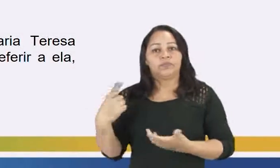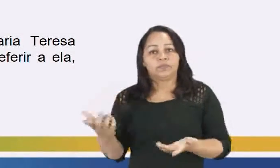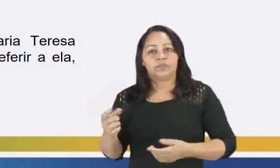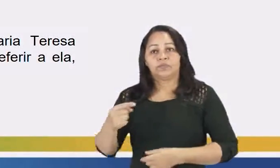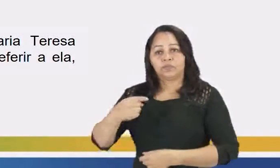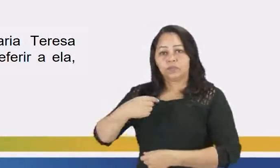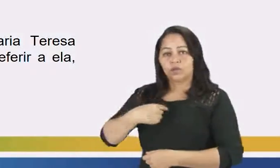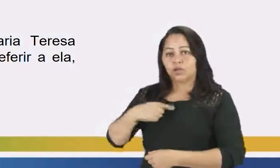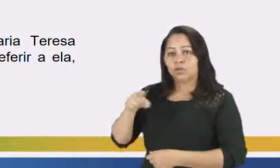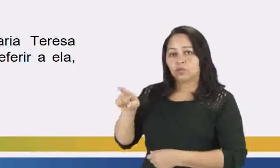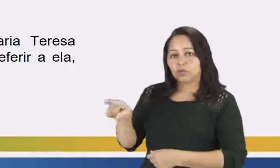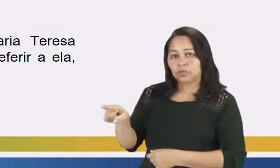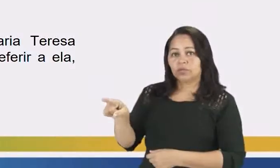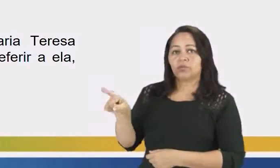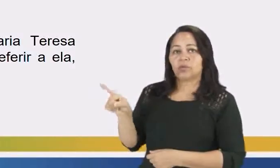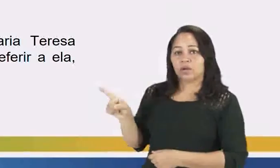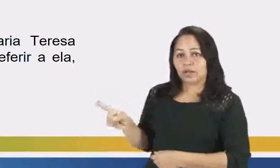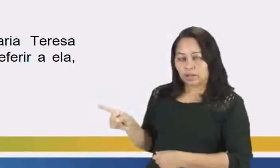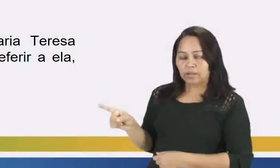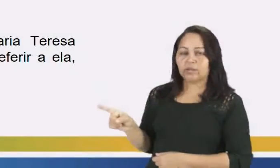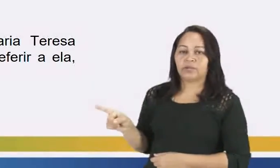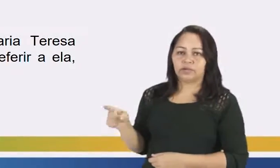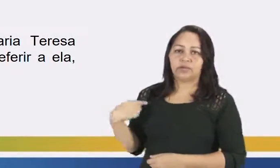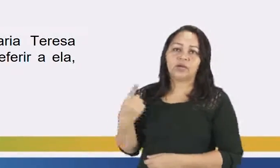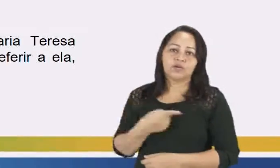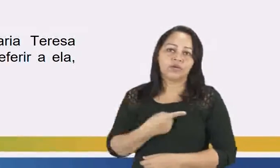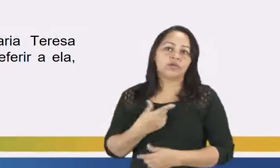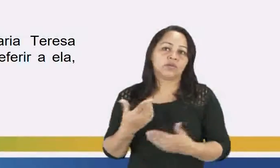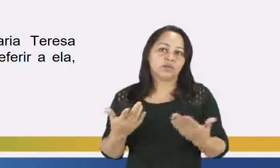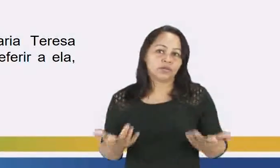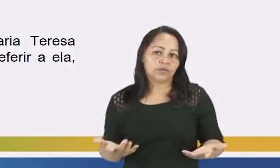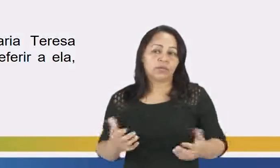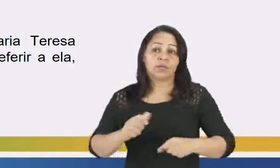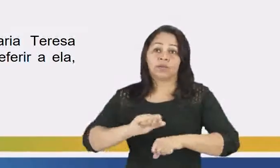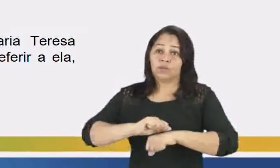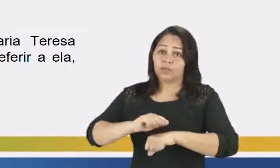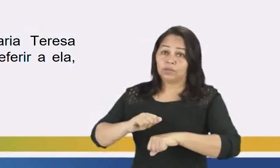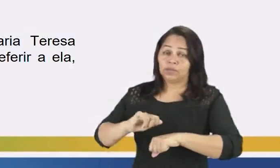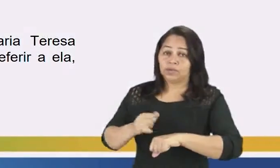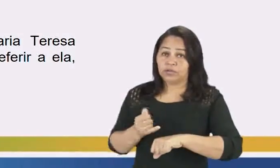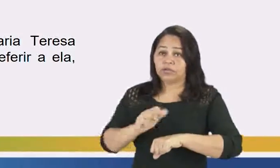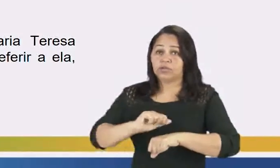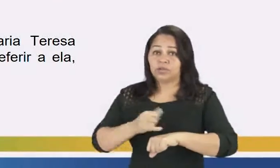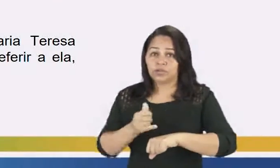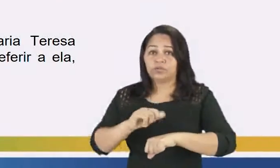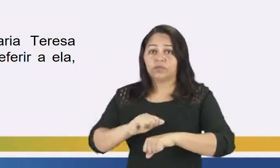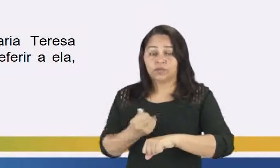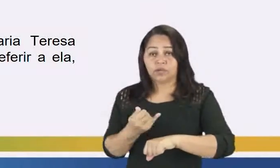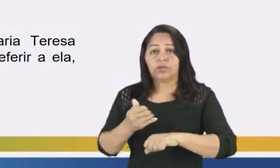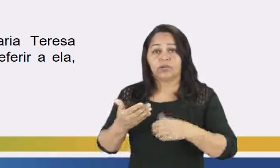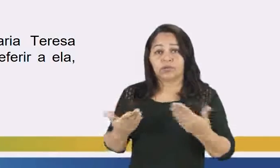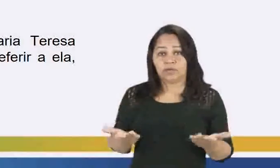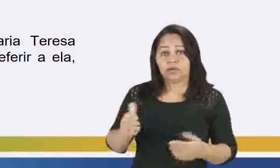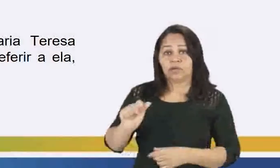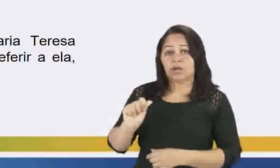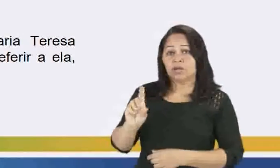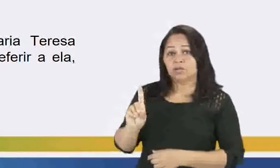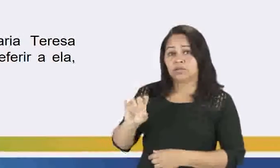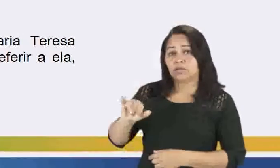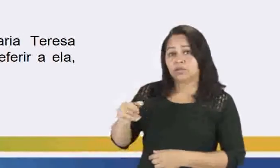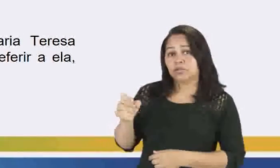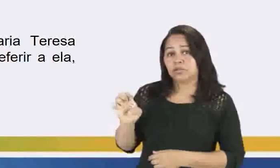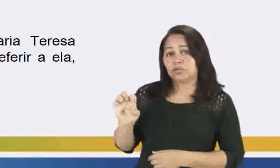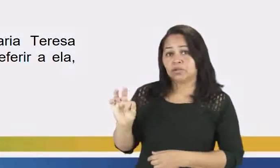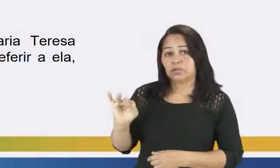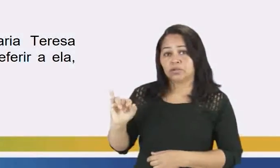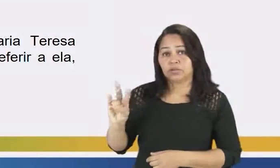pronomes substantivos, porque vão substituir o nome especificamente, tá? O substantivo. Aí se torna o que ali?